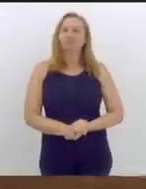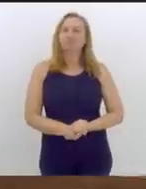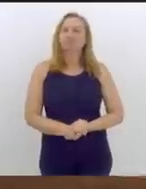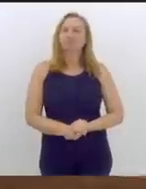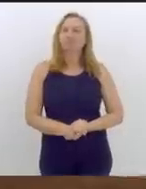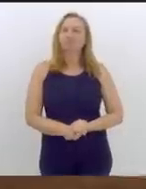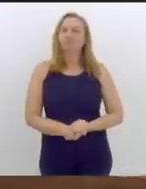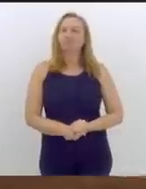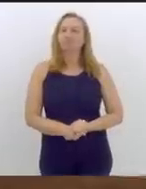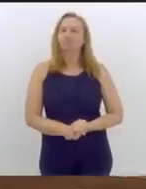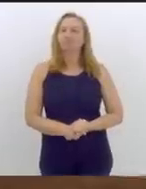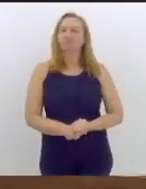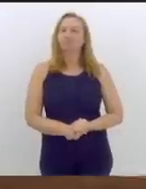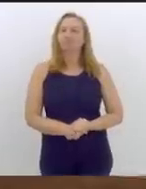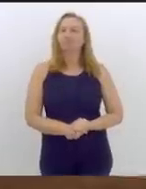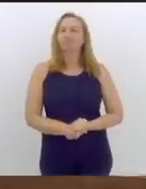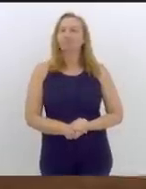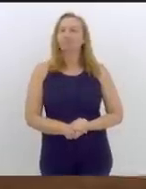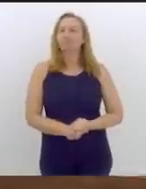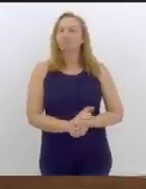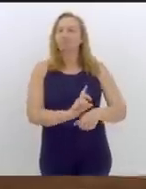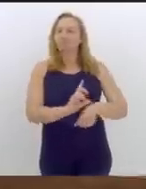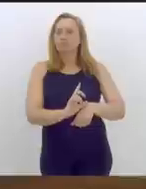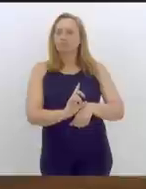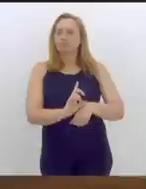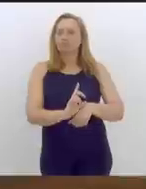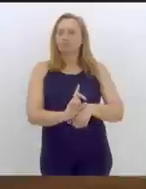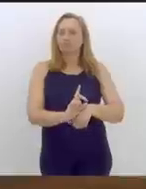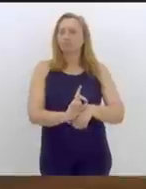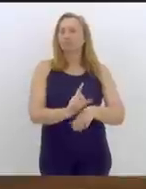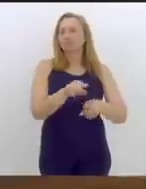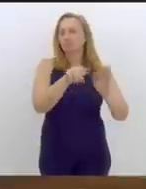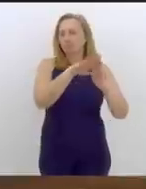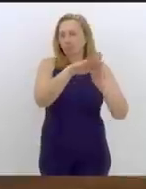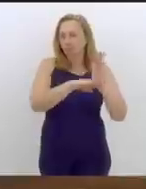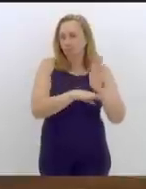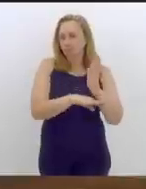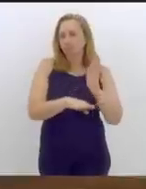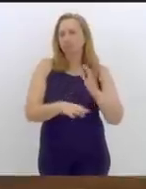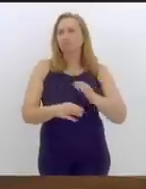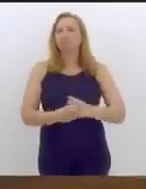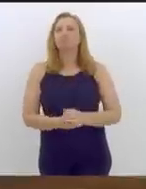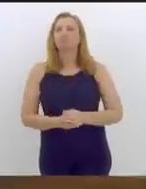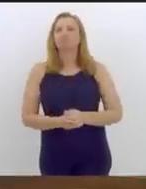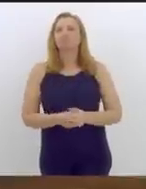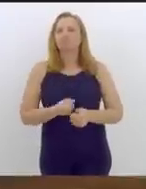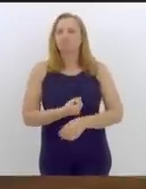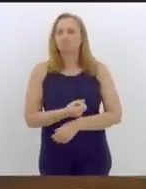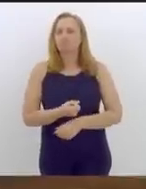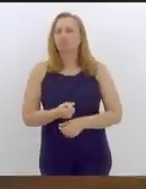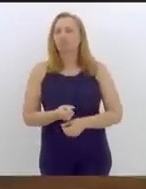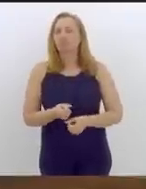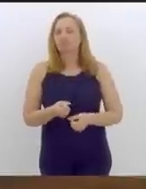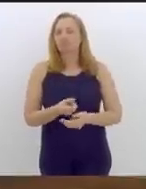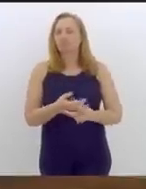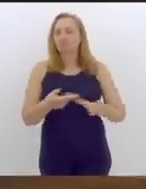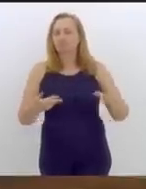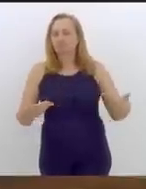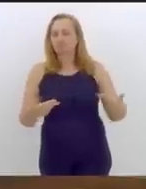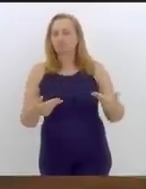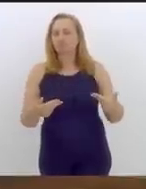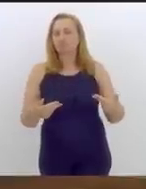foram criadas para aumentar o efetivo da Polícia Militar patrulhando as ruas